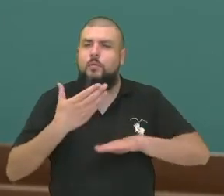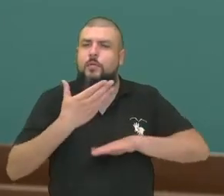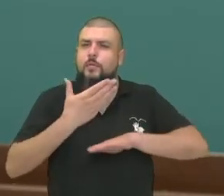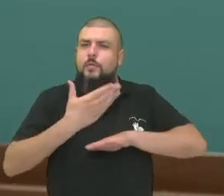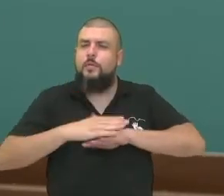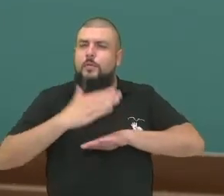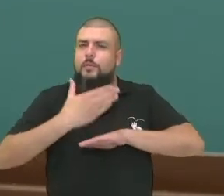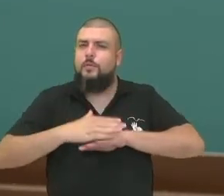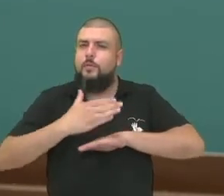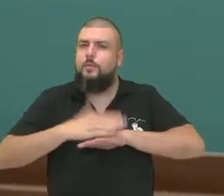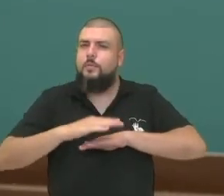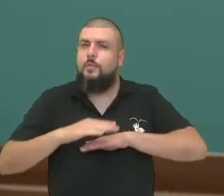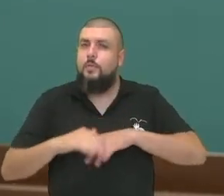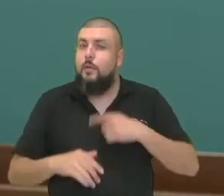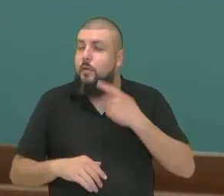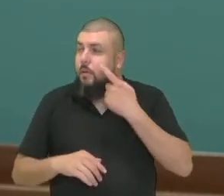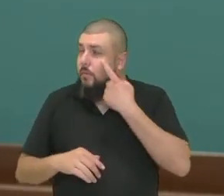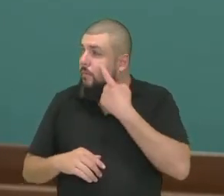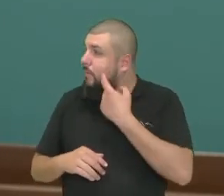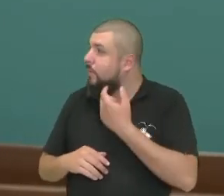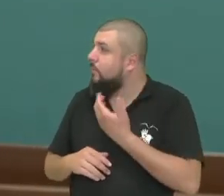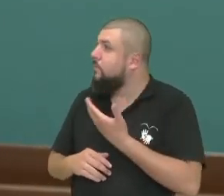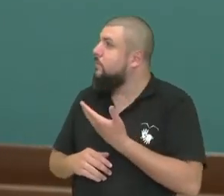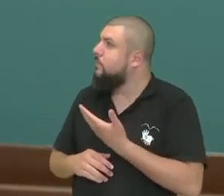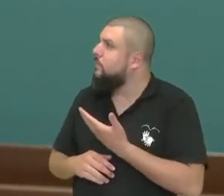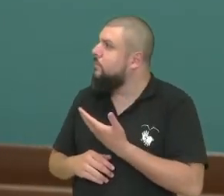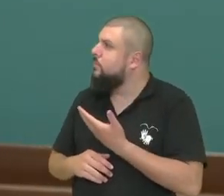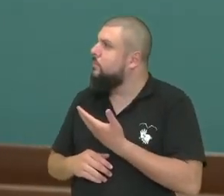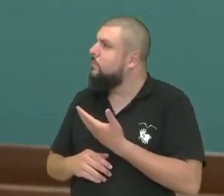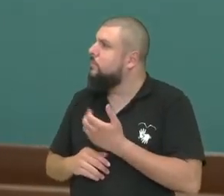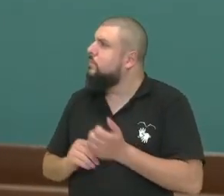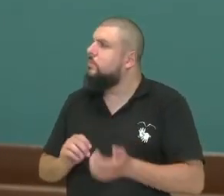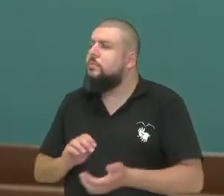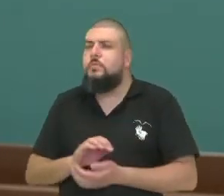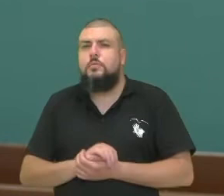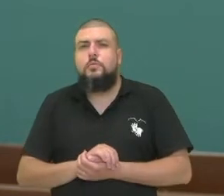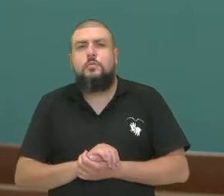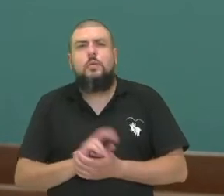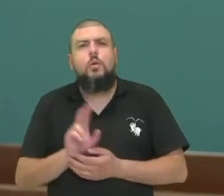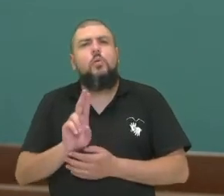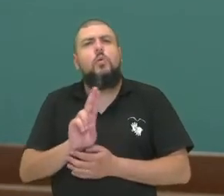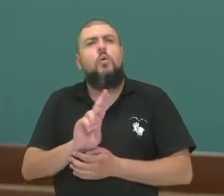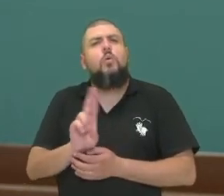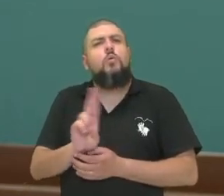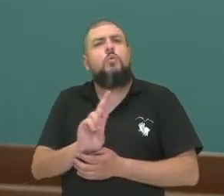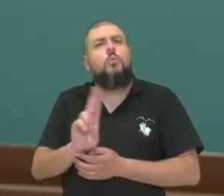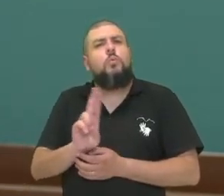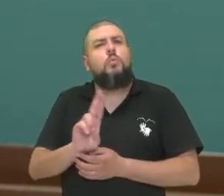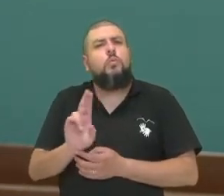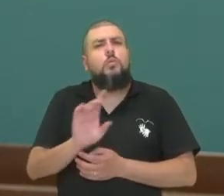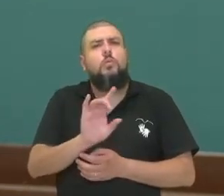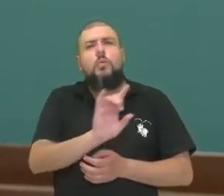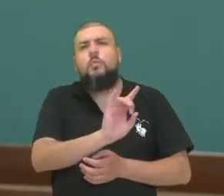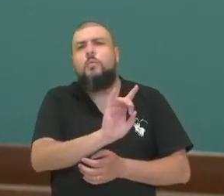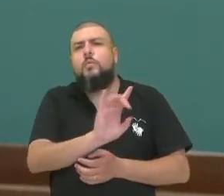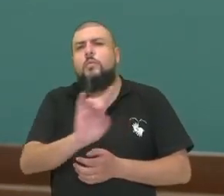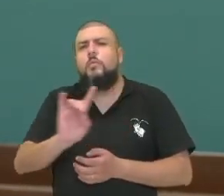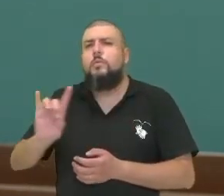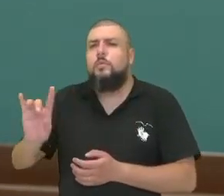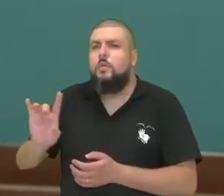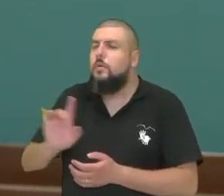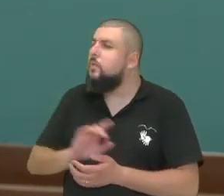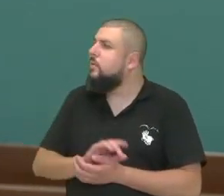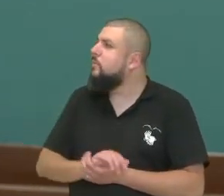classifique as imagens abaixo seguindo a ideia né que que nos passam aqui no nós acabamos de ver agora sobre